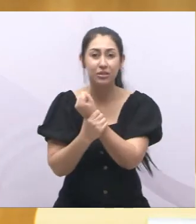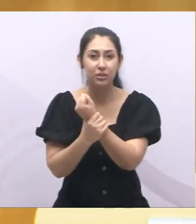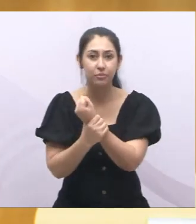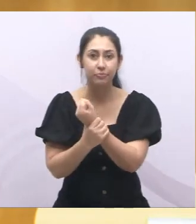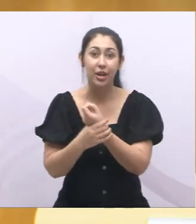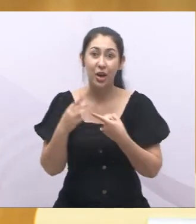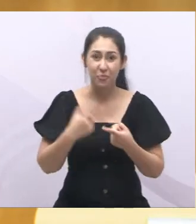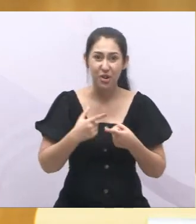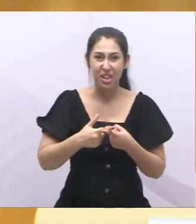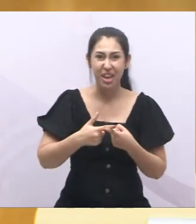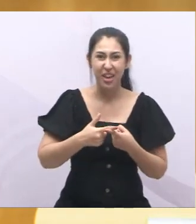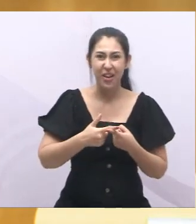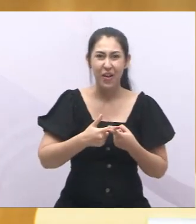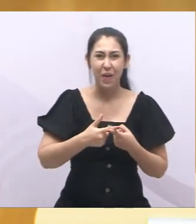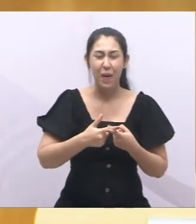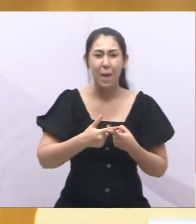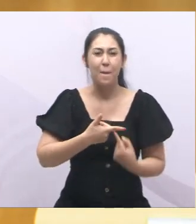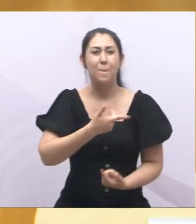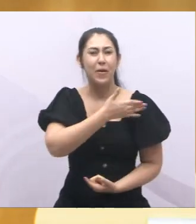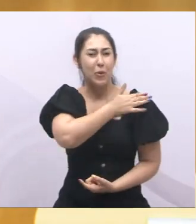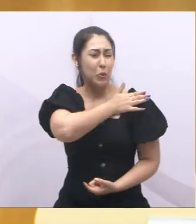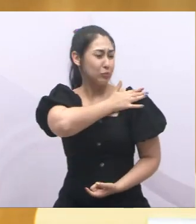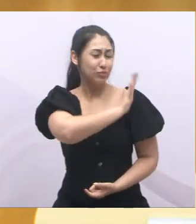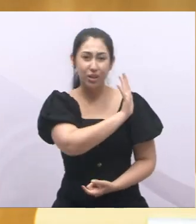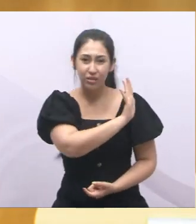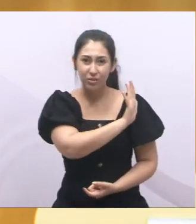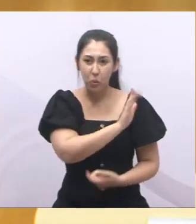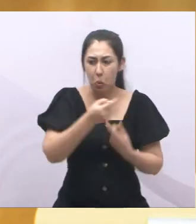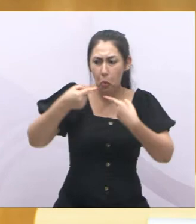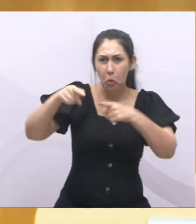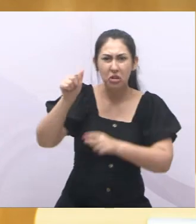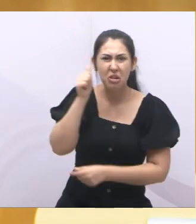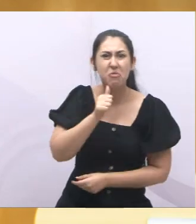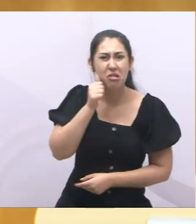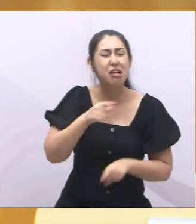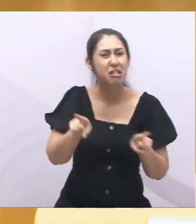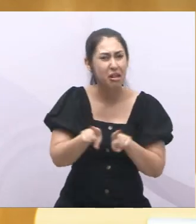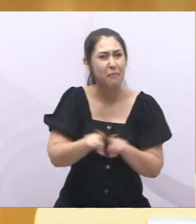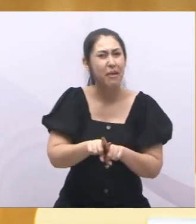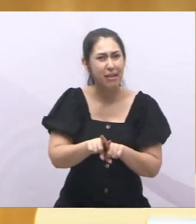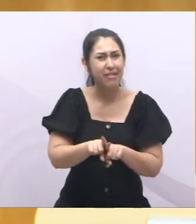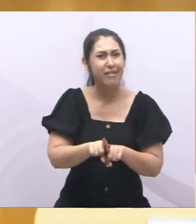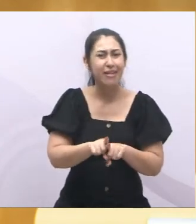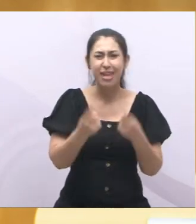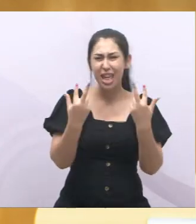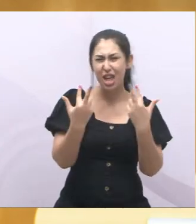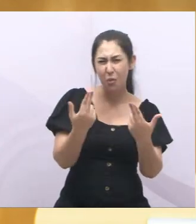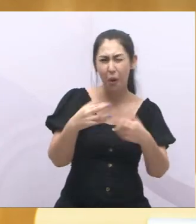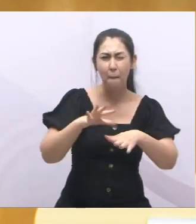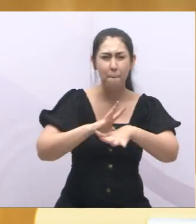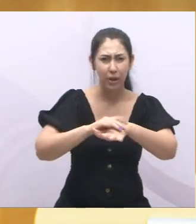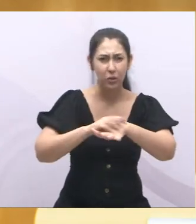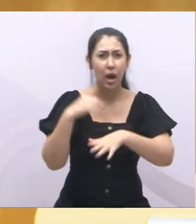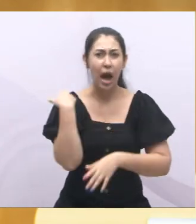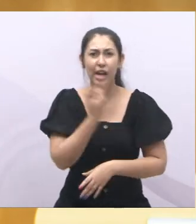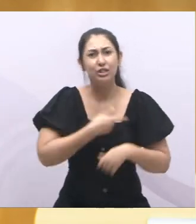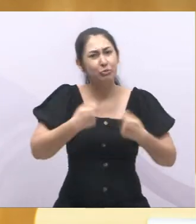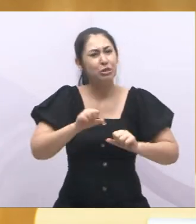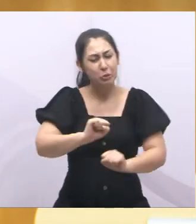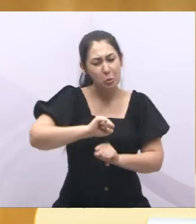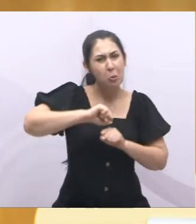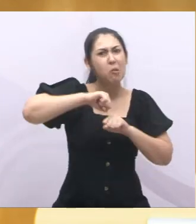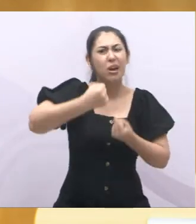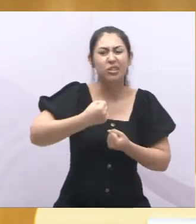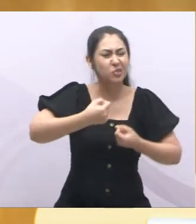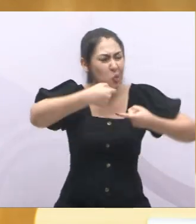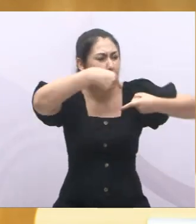pandemia, da qual precisamos ter coragem também para enfrentar. O machismo